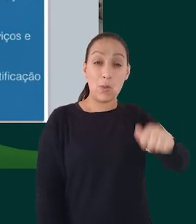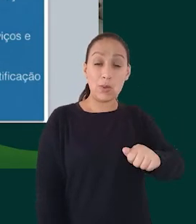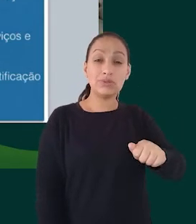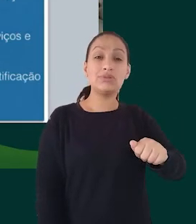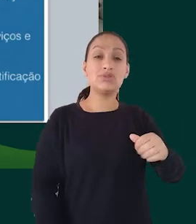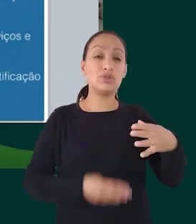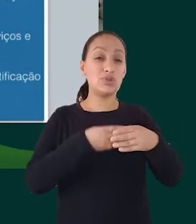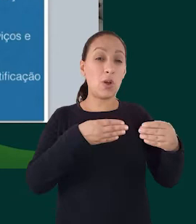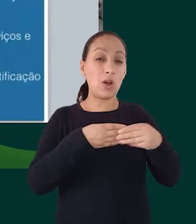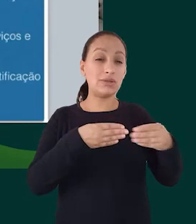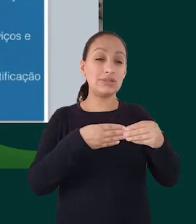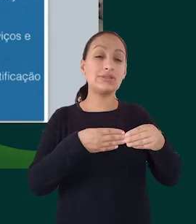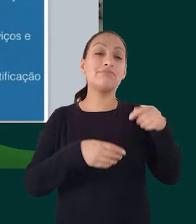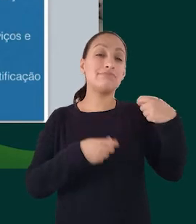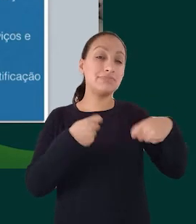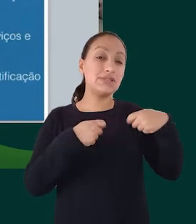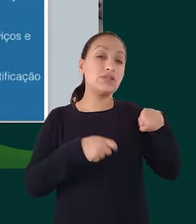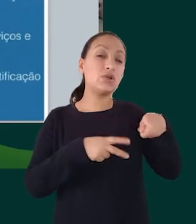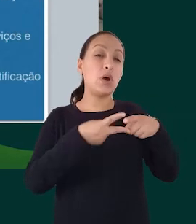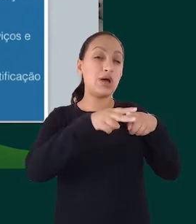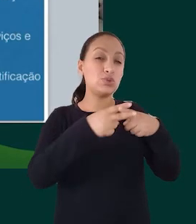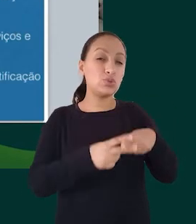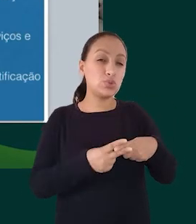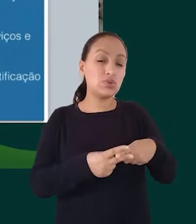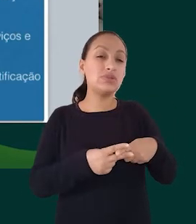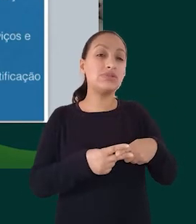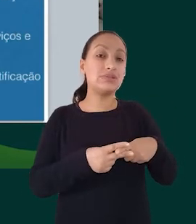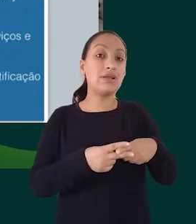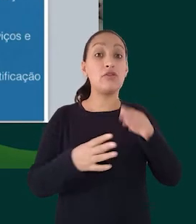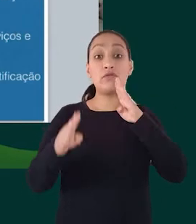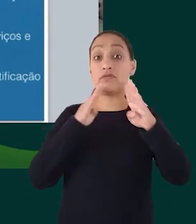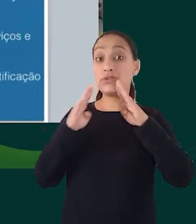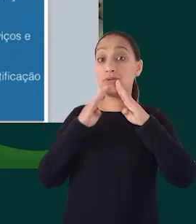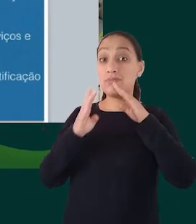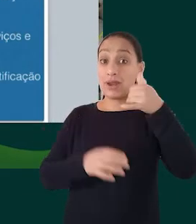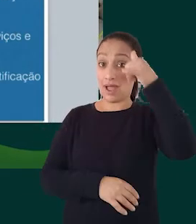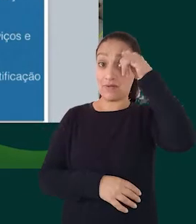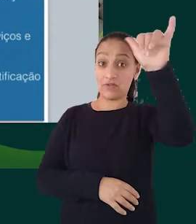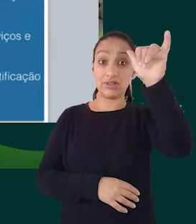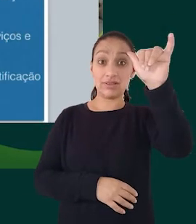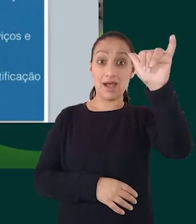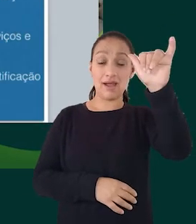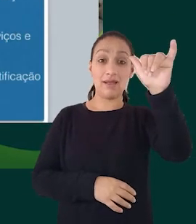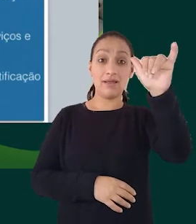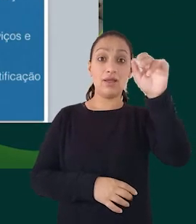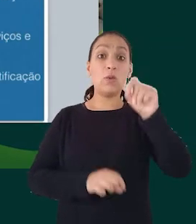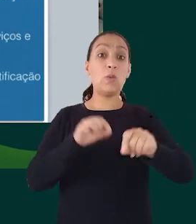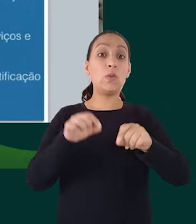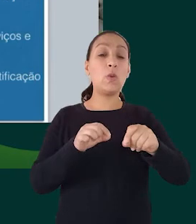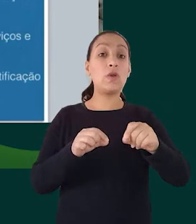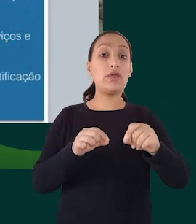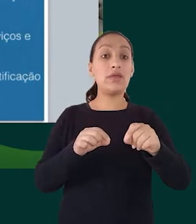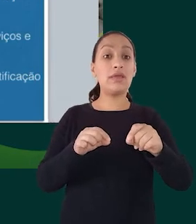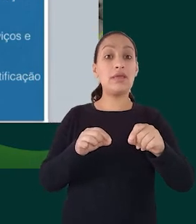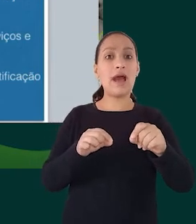ajustes que ela precisou fazer no Facebook para evitar que a privacidade das pessoas